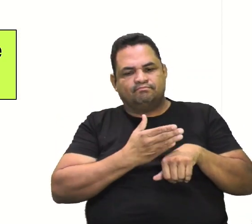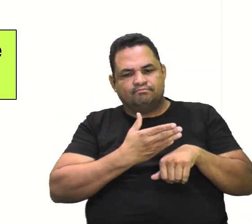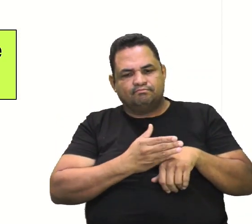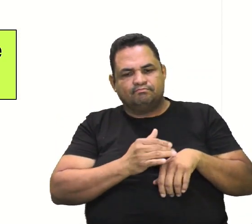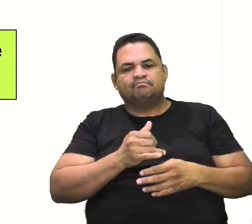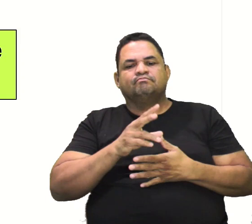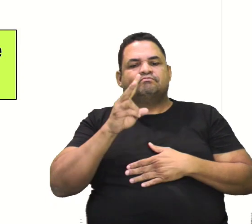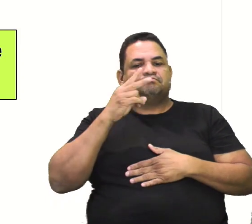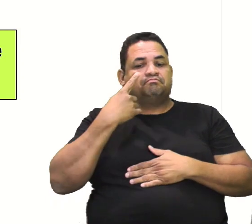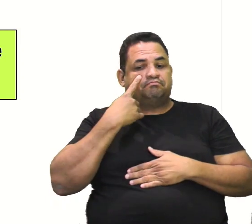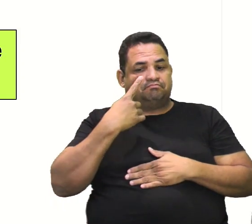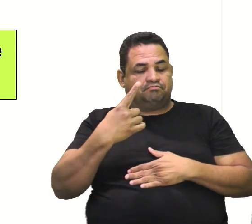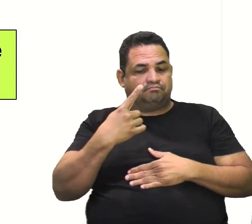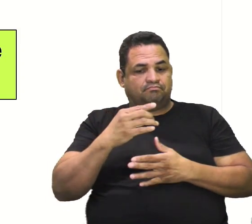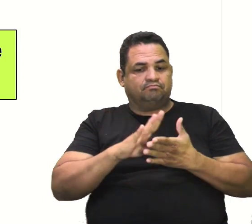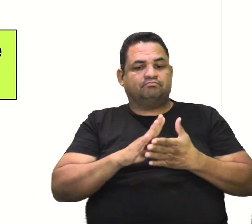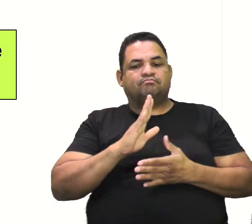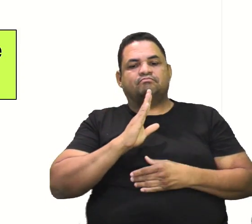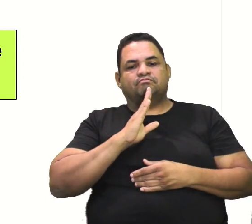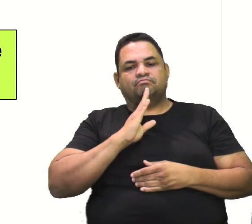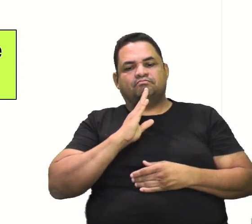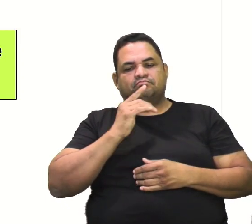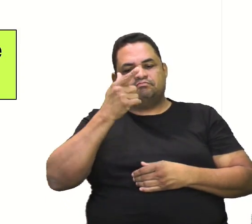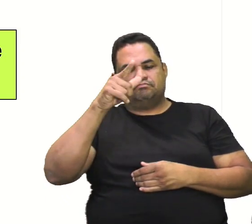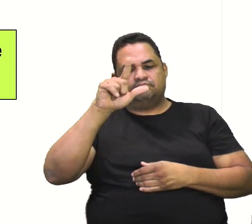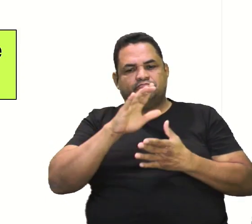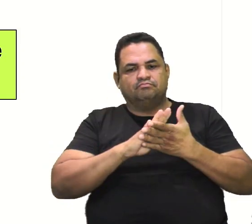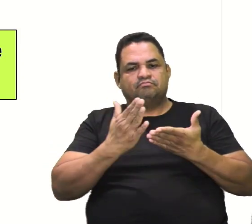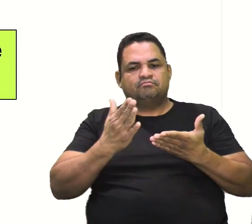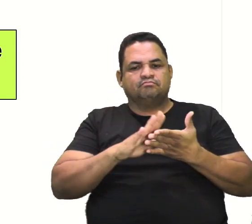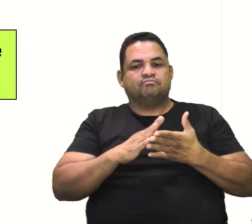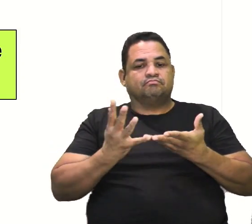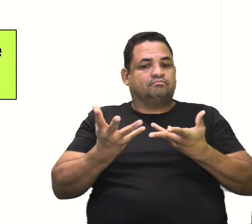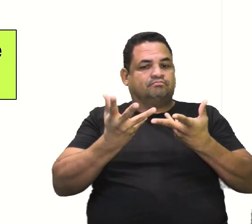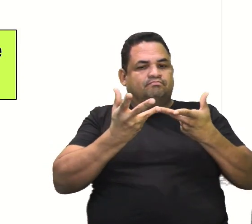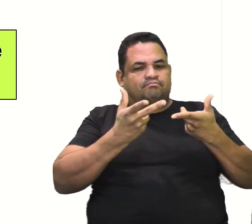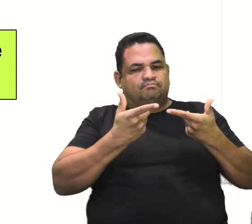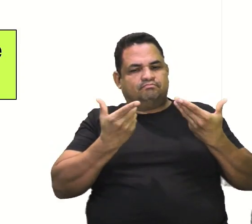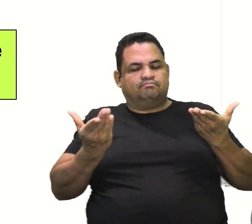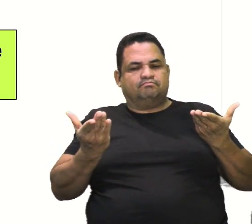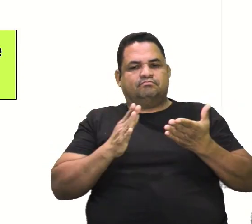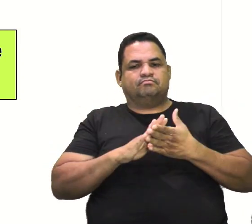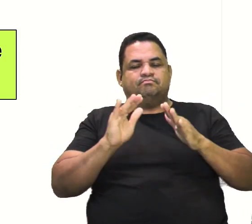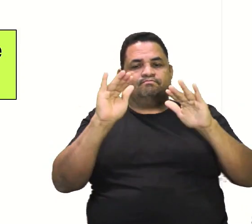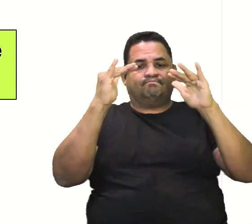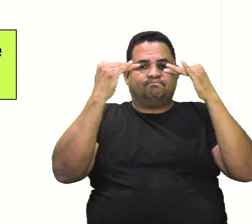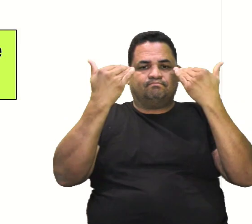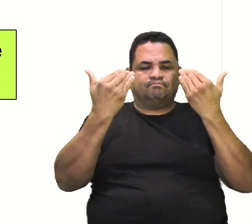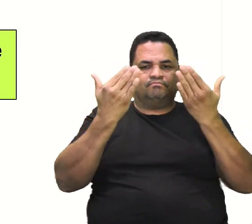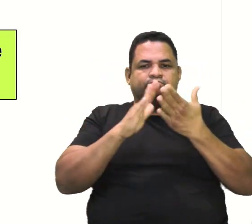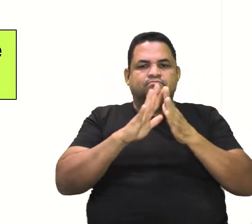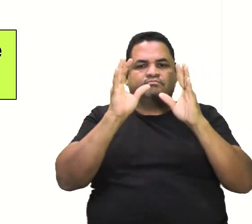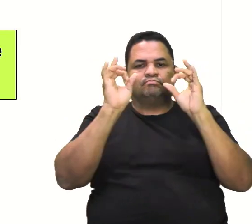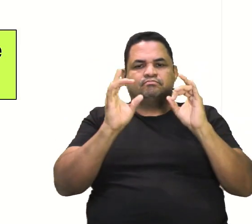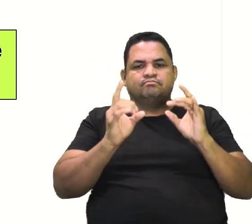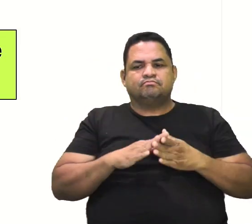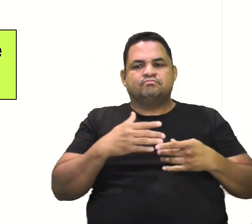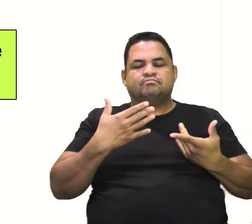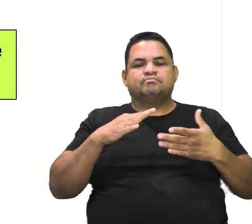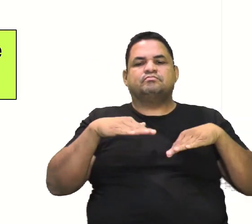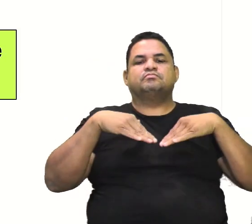refazendo, revendo e reconhecendo é que a gente fica habilitado, não é? Então, fiquem atentos a um